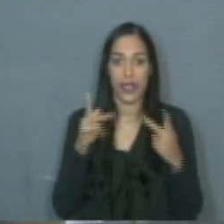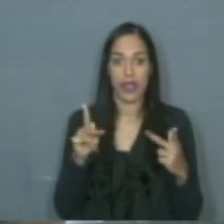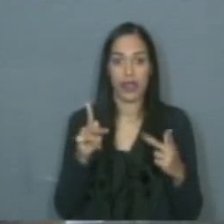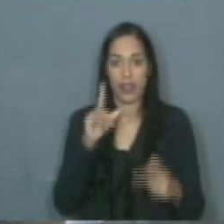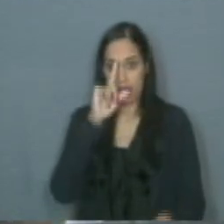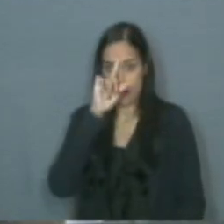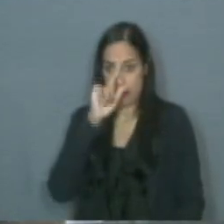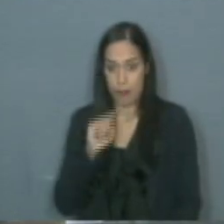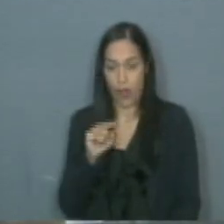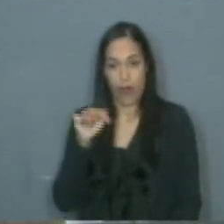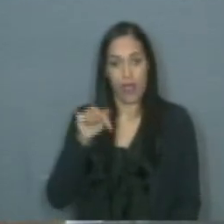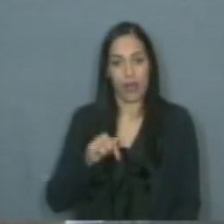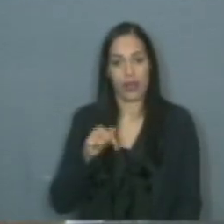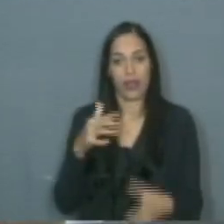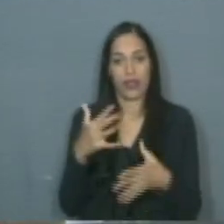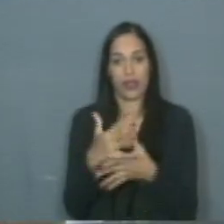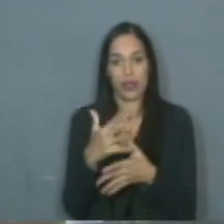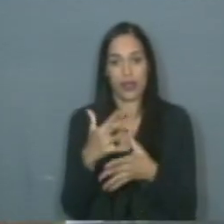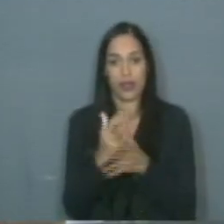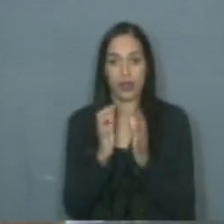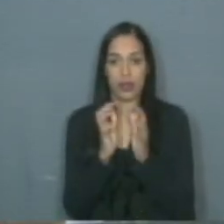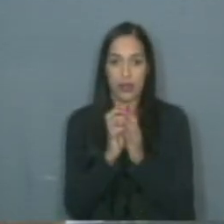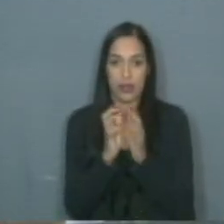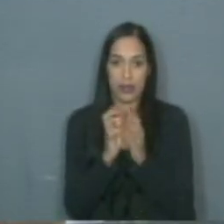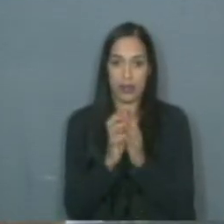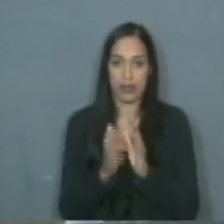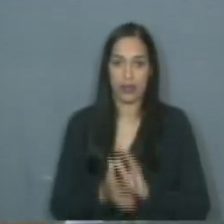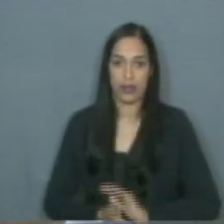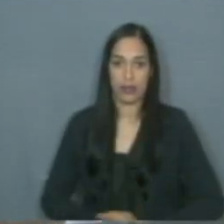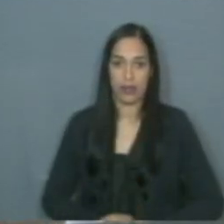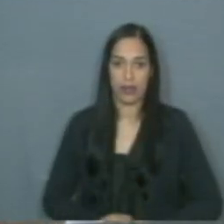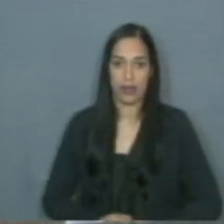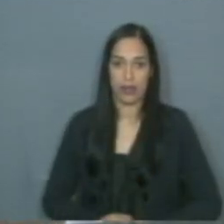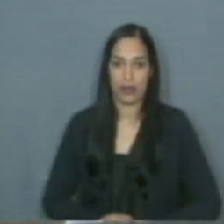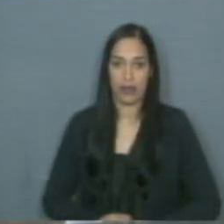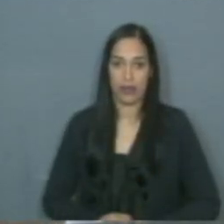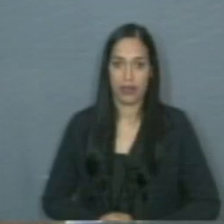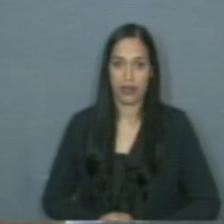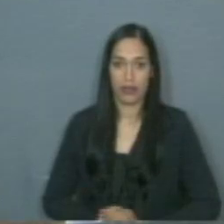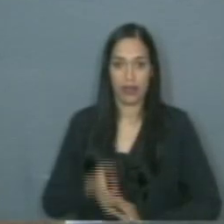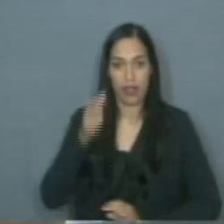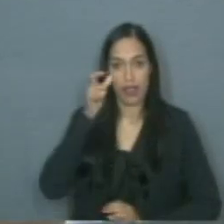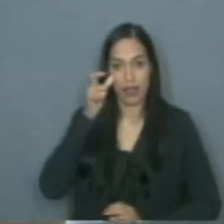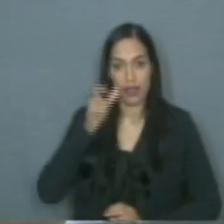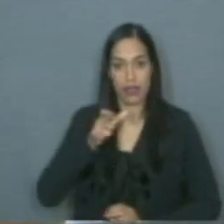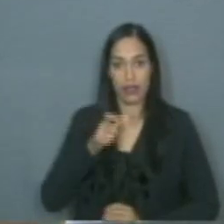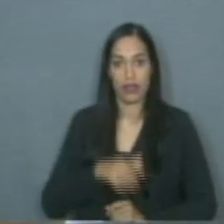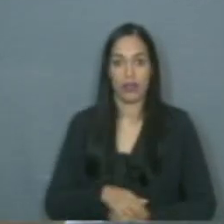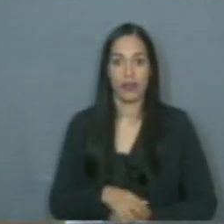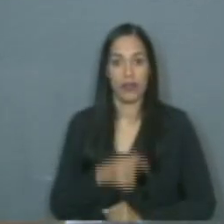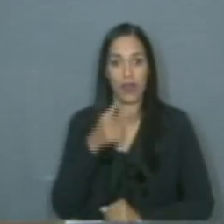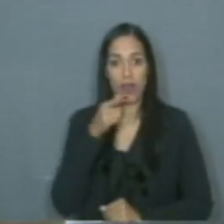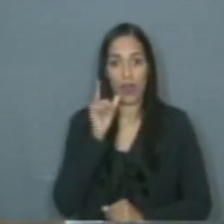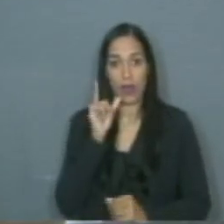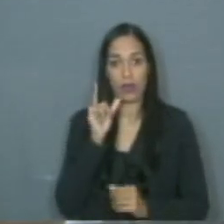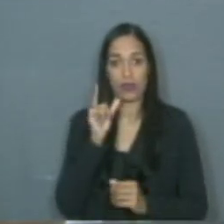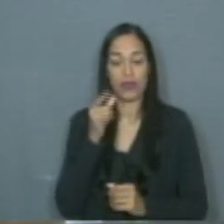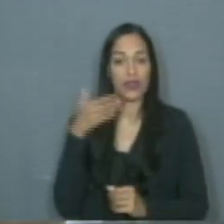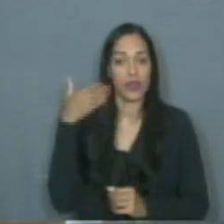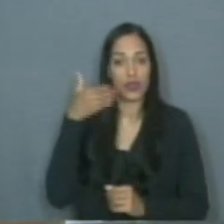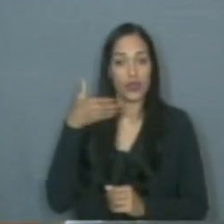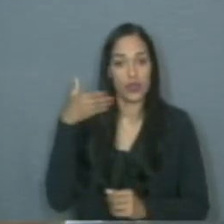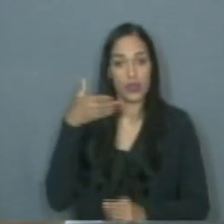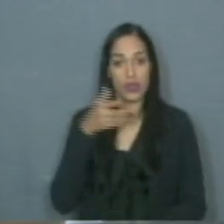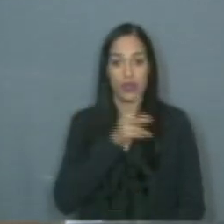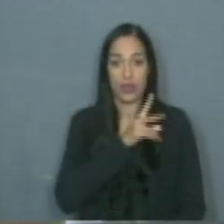impor aqui na cidade do Recife. Eu acho interessante. Ontem também, num discurso, uma